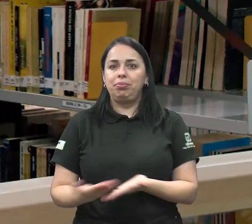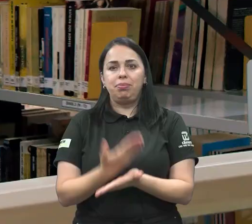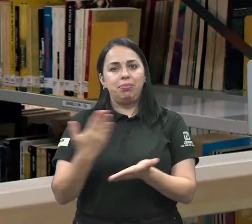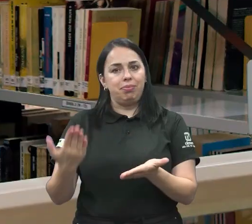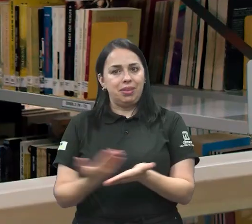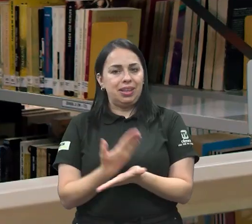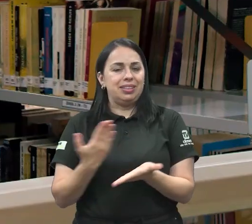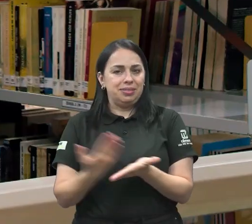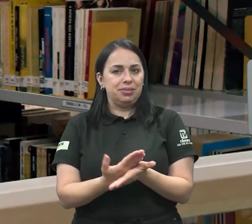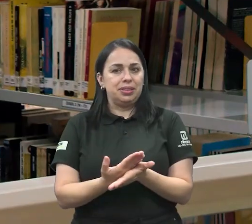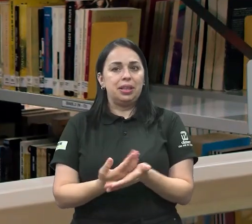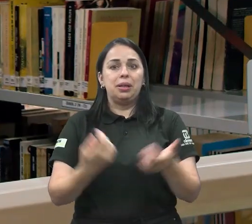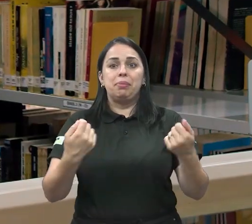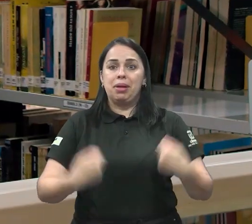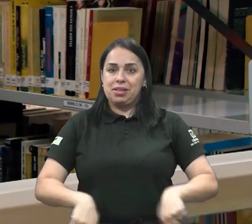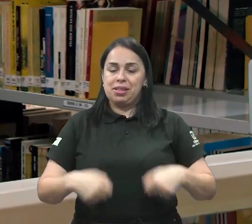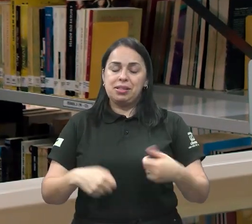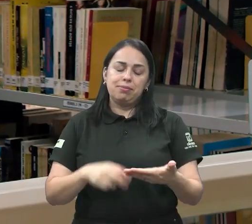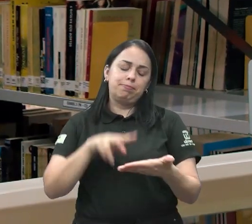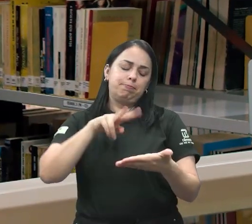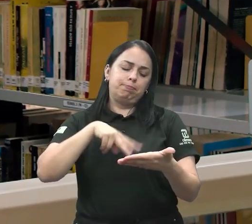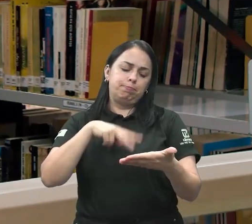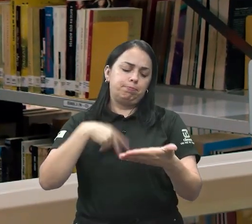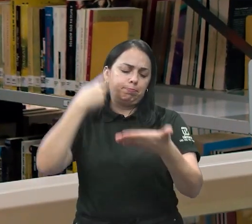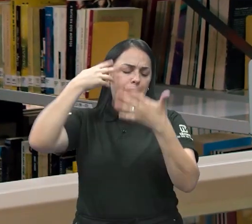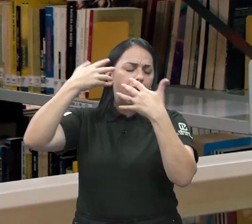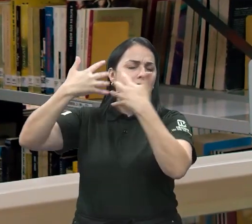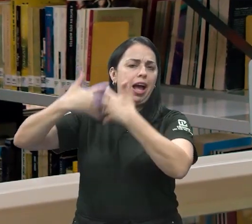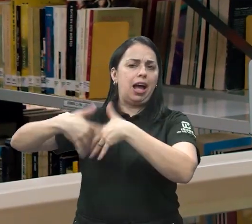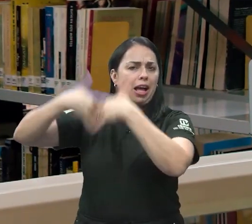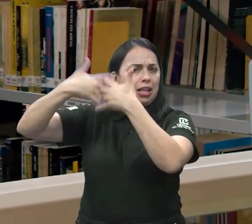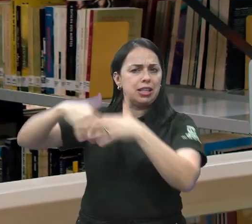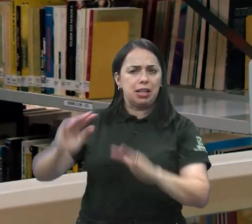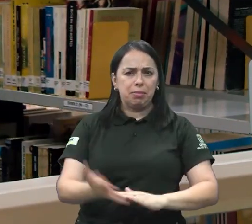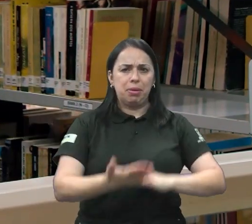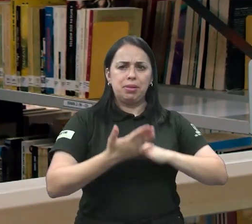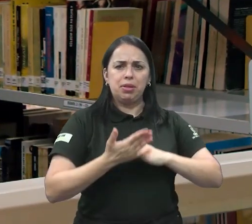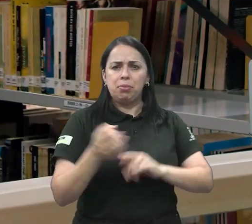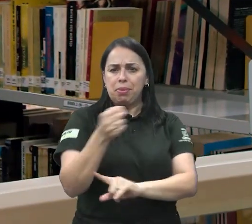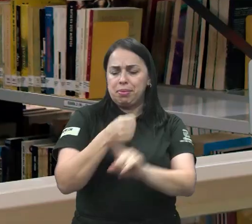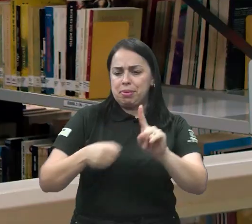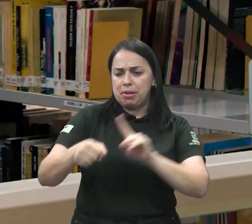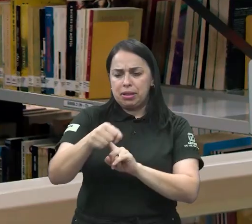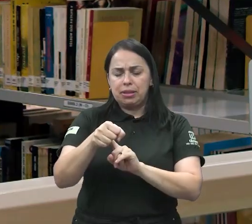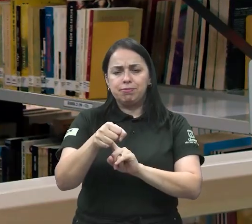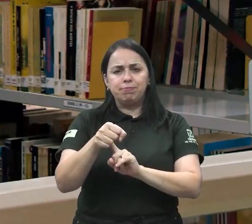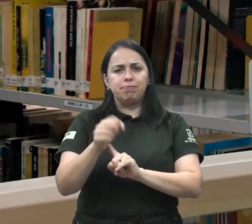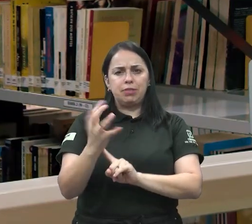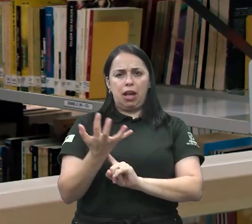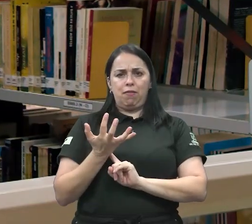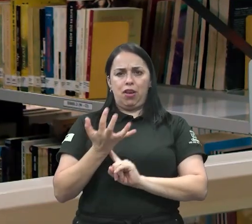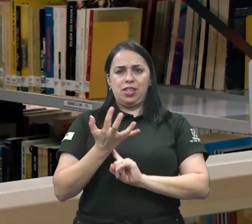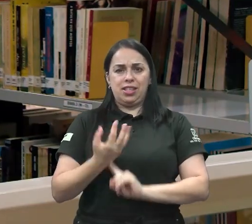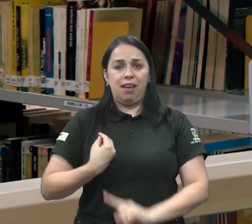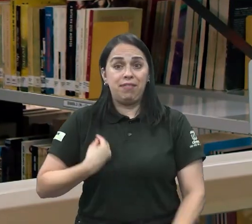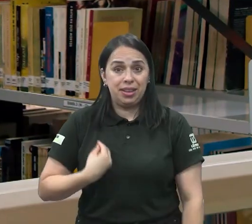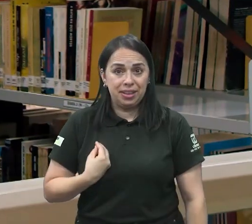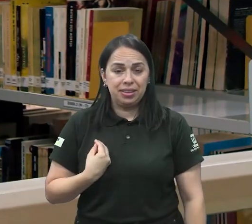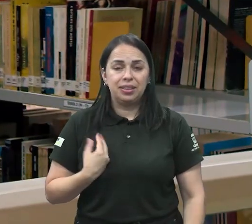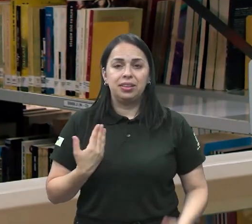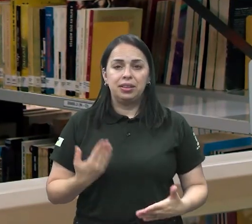um livro que se faz necessário para a gente parar e refletir sobre como uma sociedade molda aqueles que vivem nela.